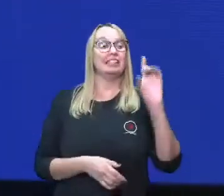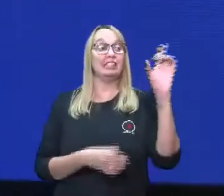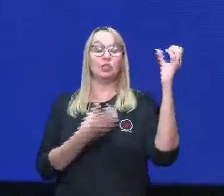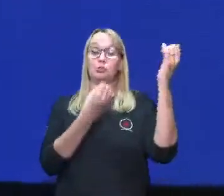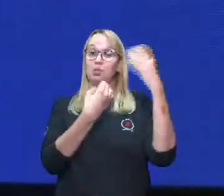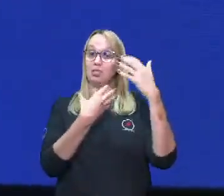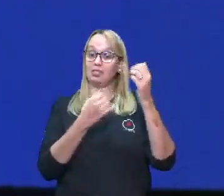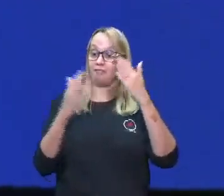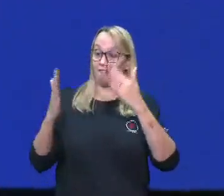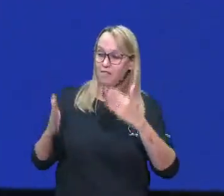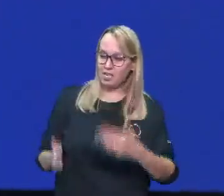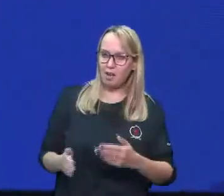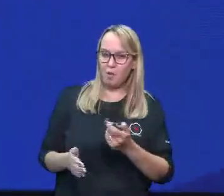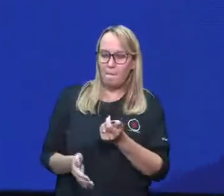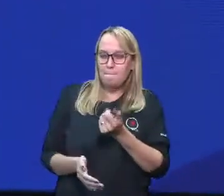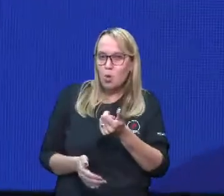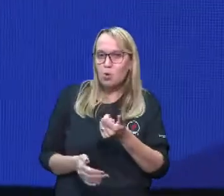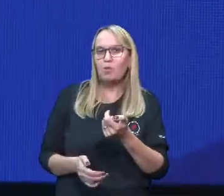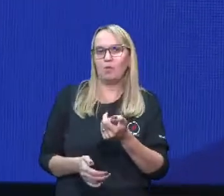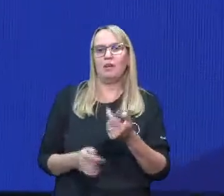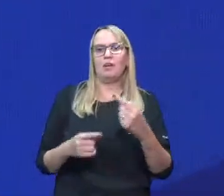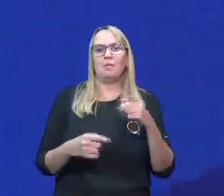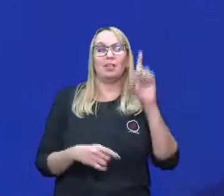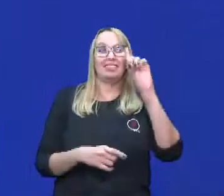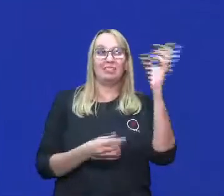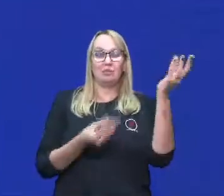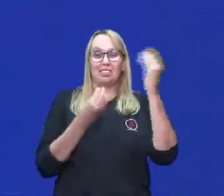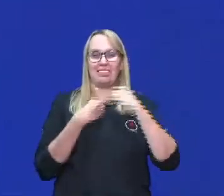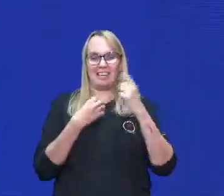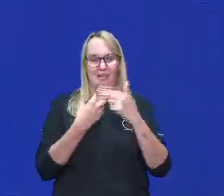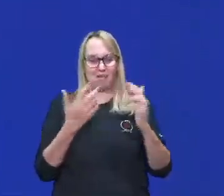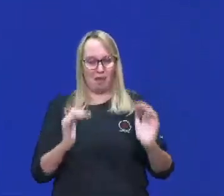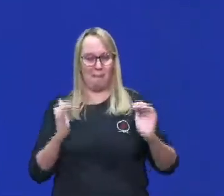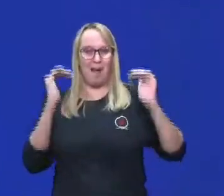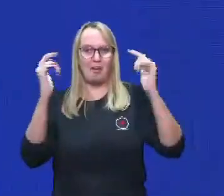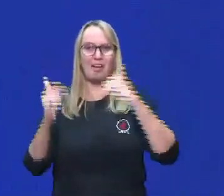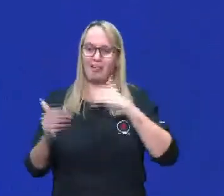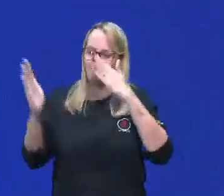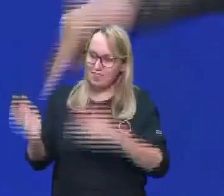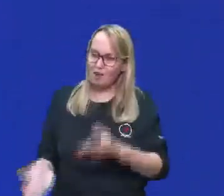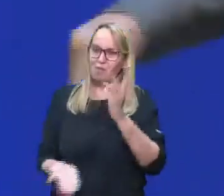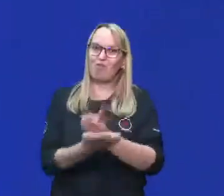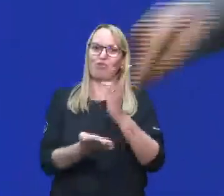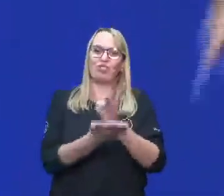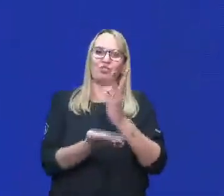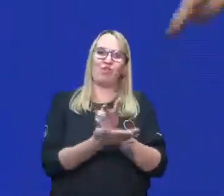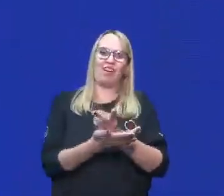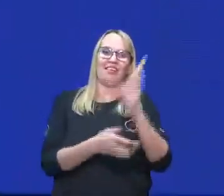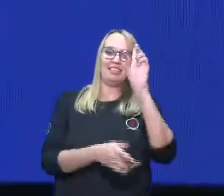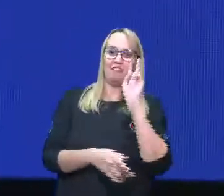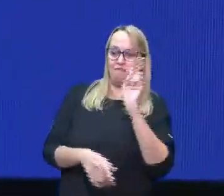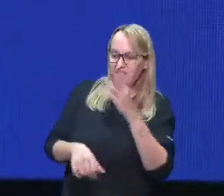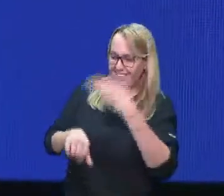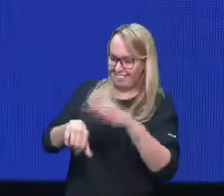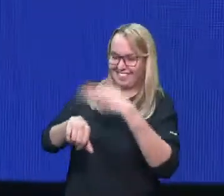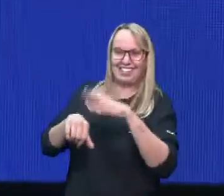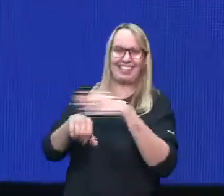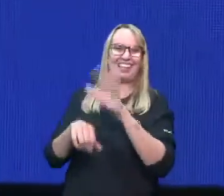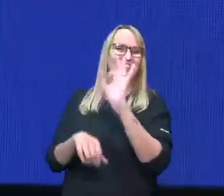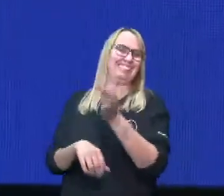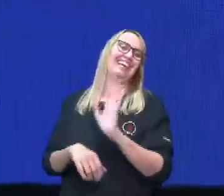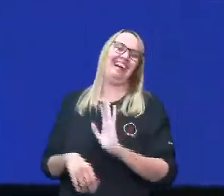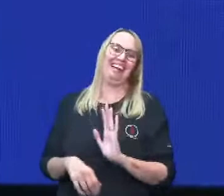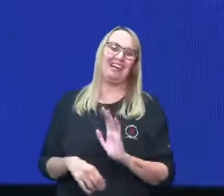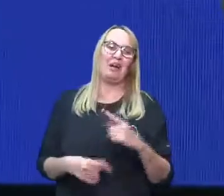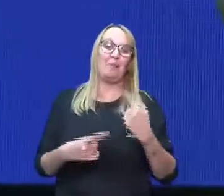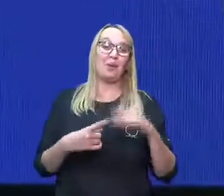pouco, para quando eu tiver o que Deus tem para mim, eu esteja pronto para ser fiel e Ele saber, está bem treinado o meu filho, porque ele